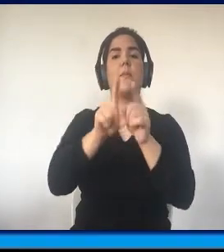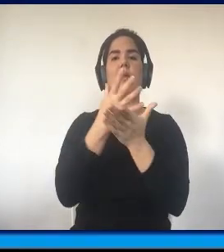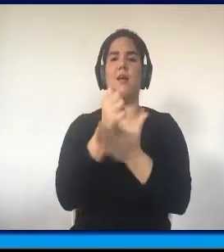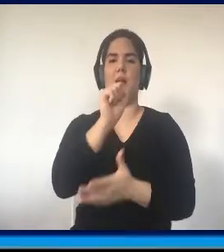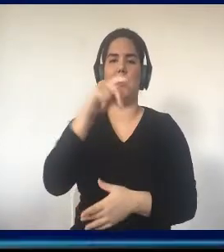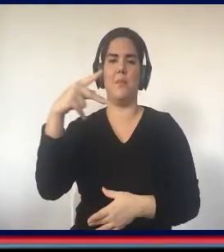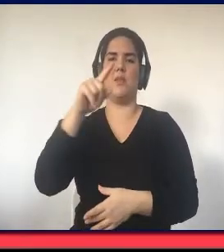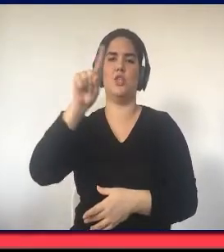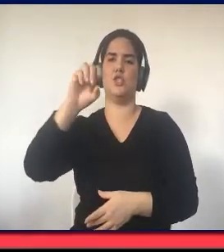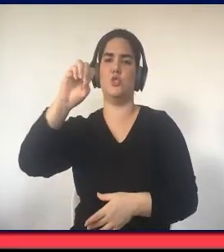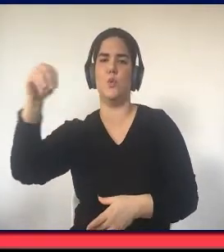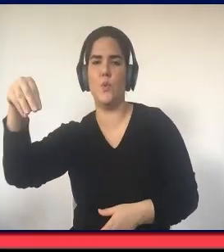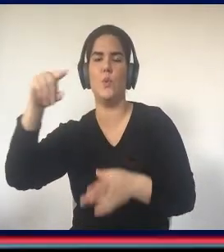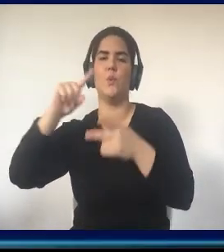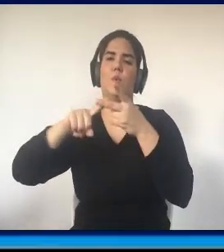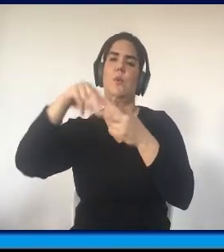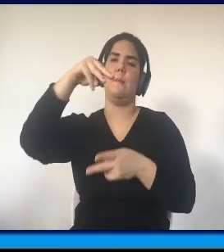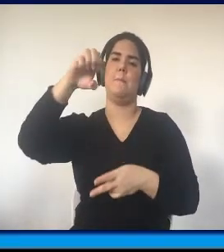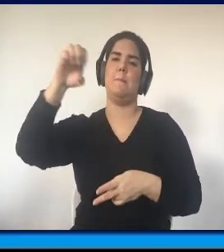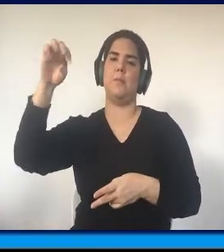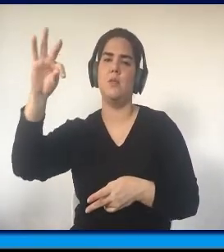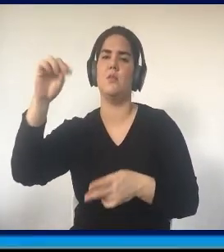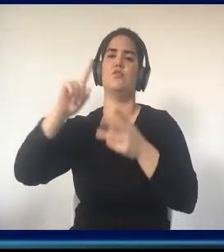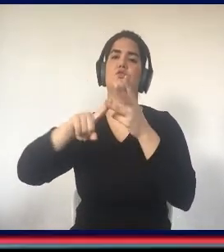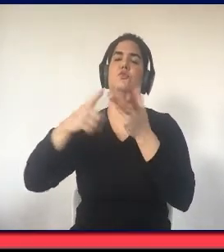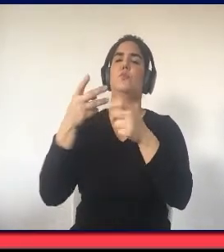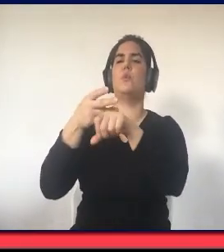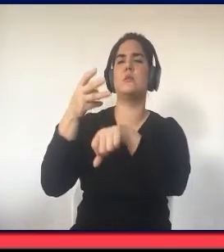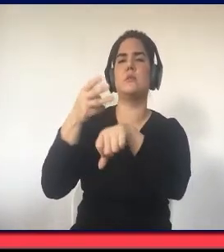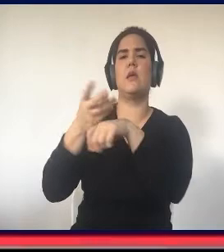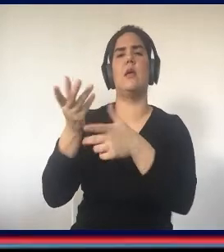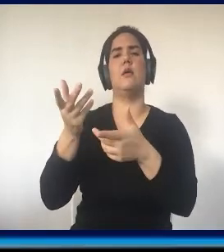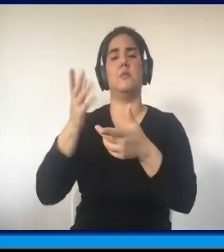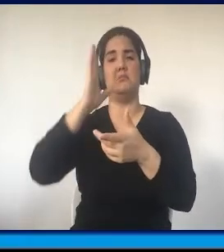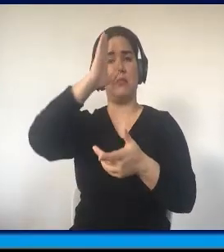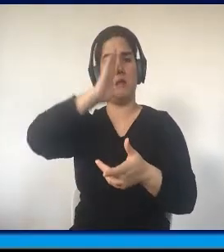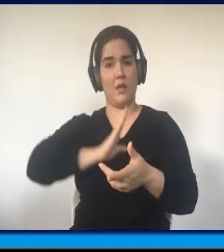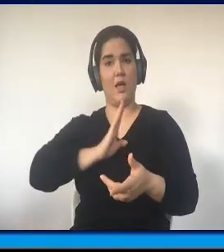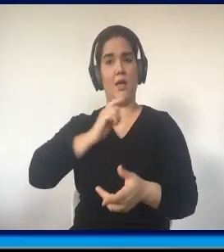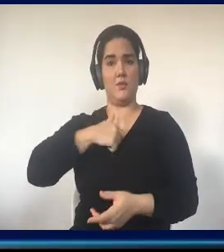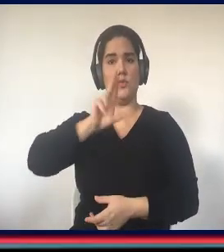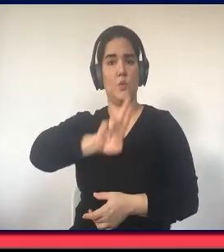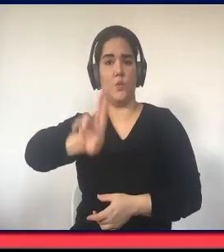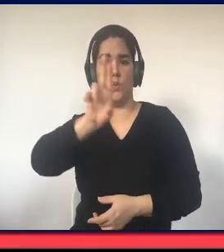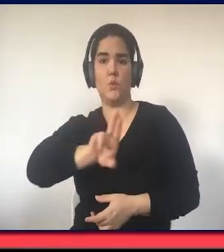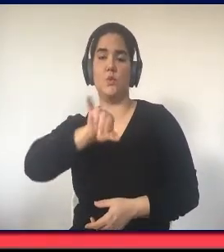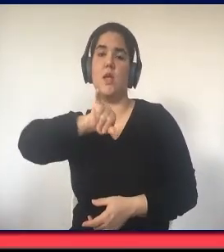Hangouts, o próprio WhatsApp, sendo utilizada de forma gratuita e de atendimento a essa necessidade, que é o contato com o cliente.